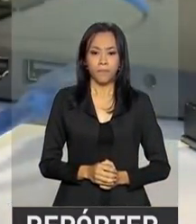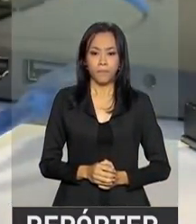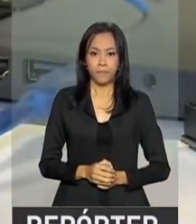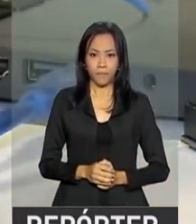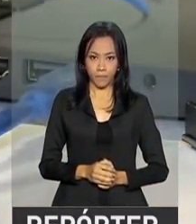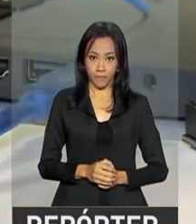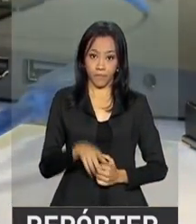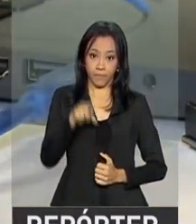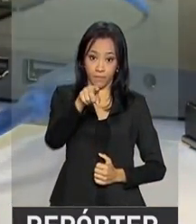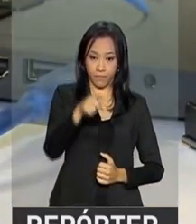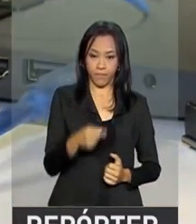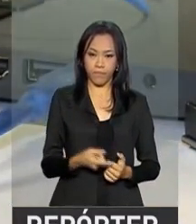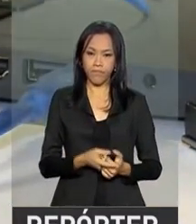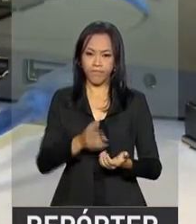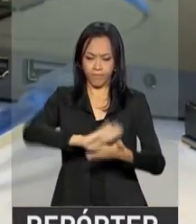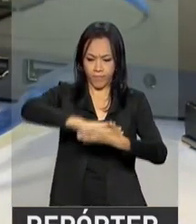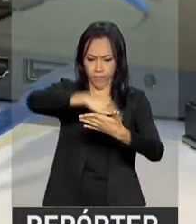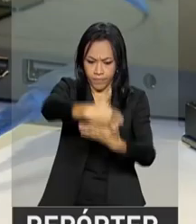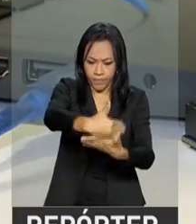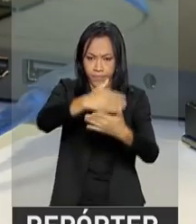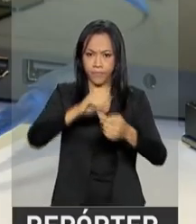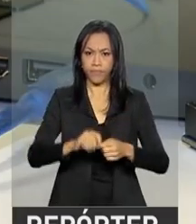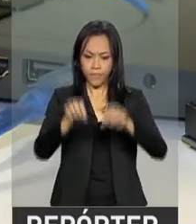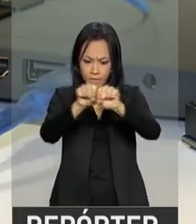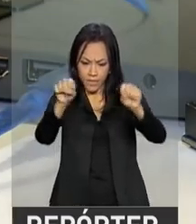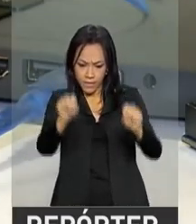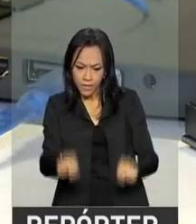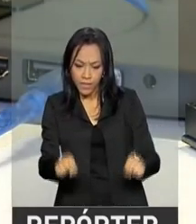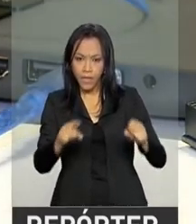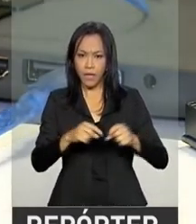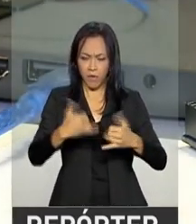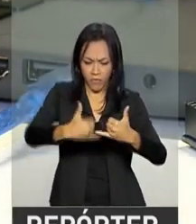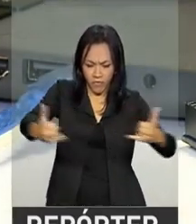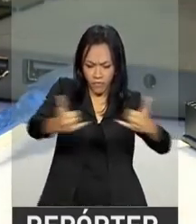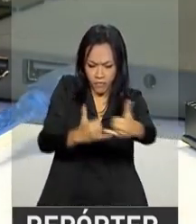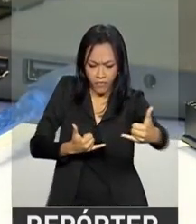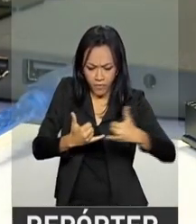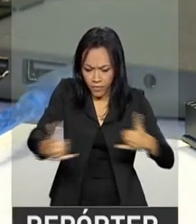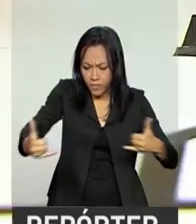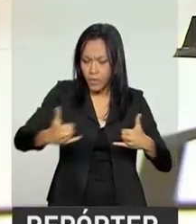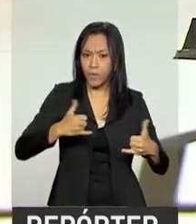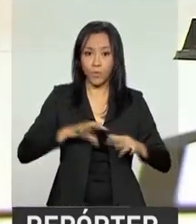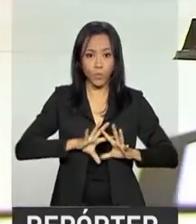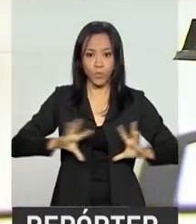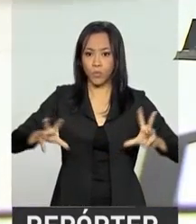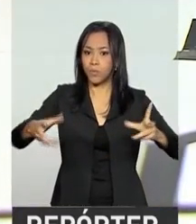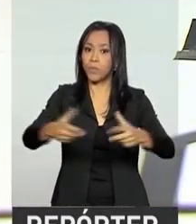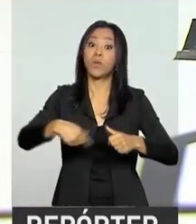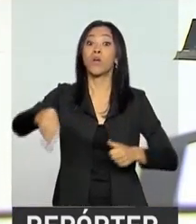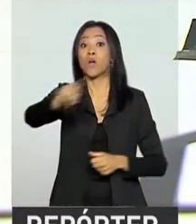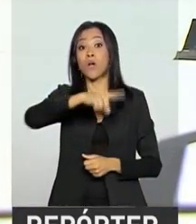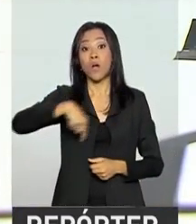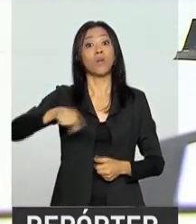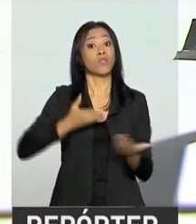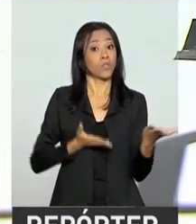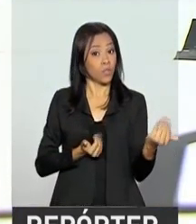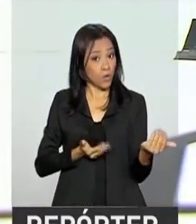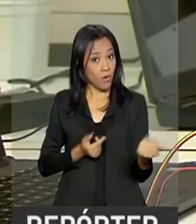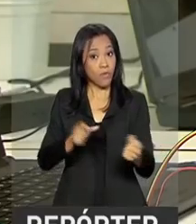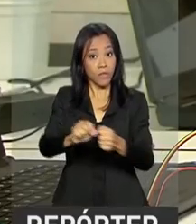componentes eletrônicos sistemas circuitos e conexões tudo junto jovens que constroem